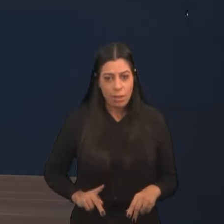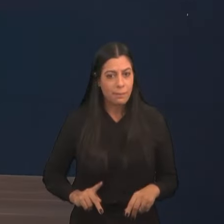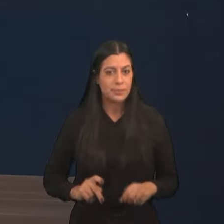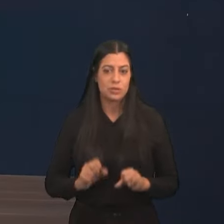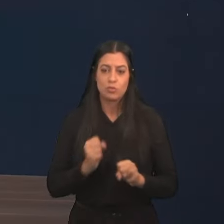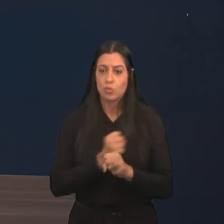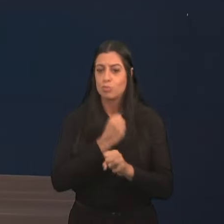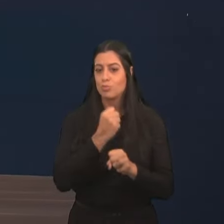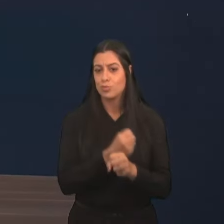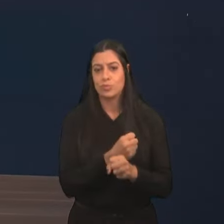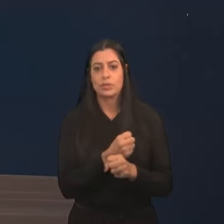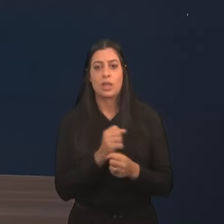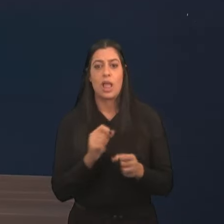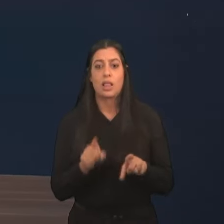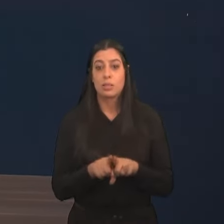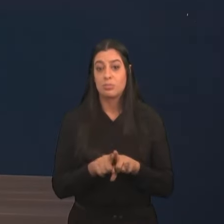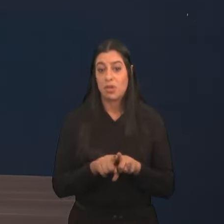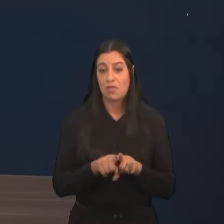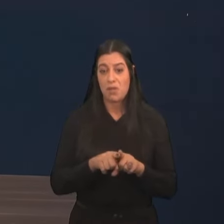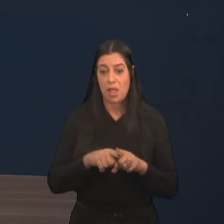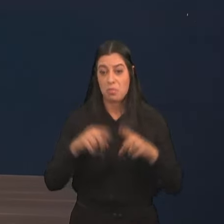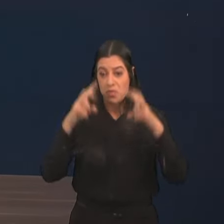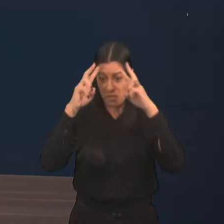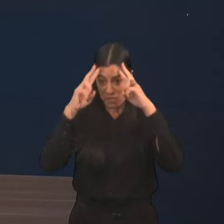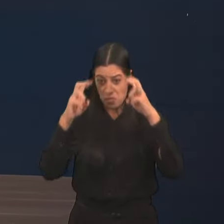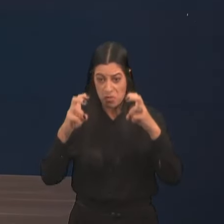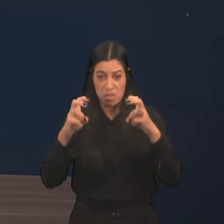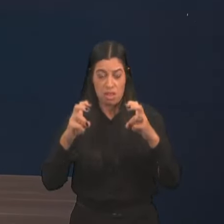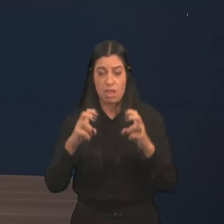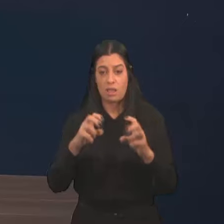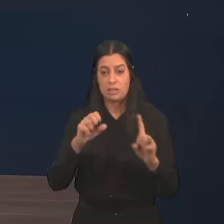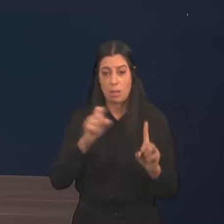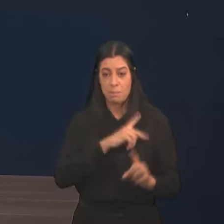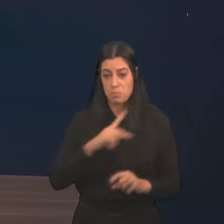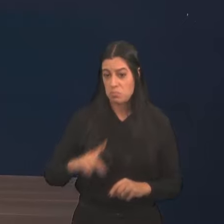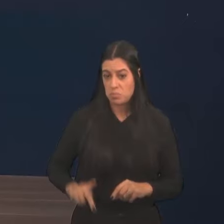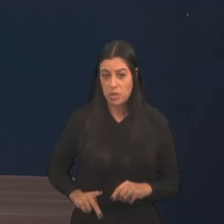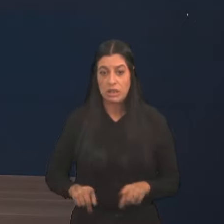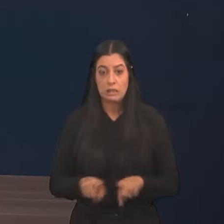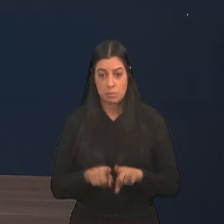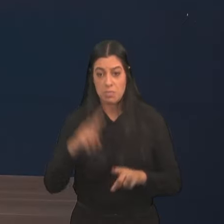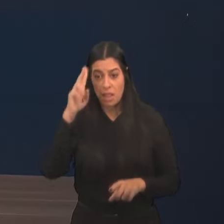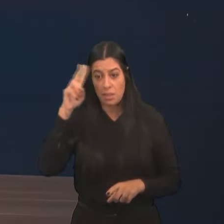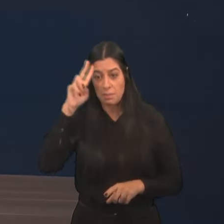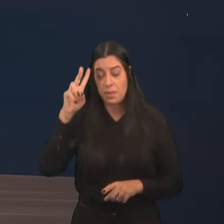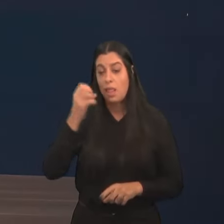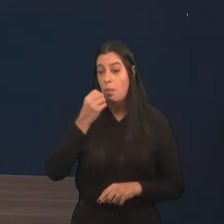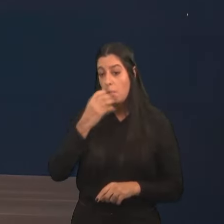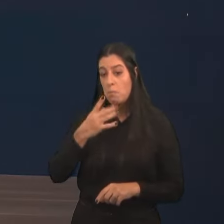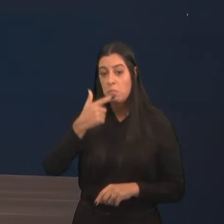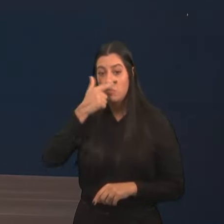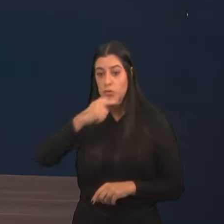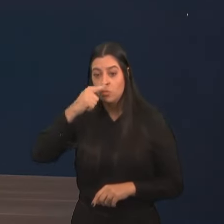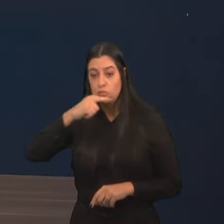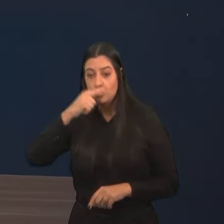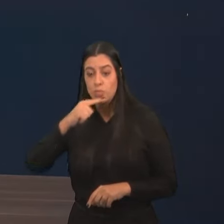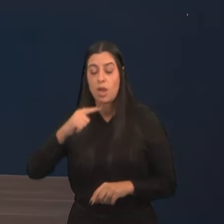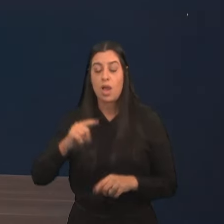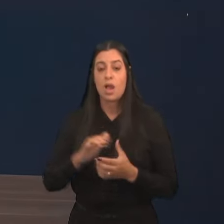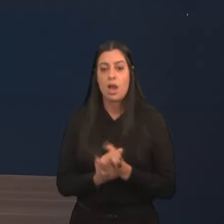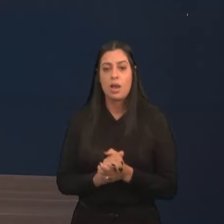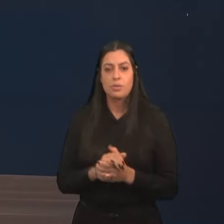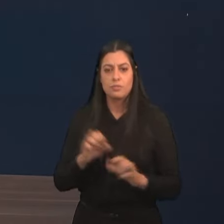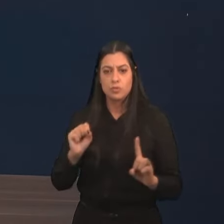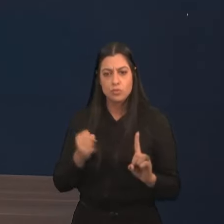construídas. Quando falamos da violência política, muito bem recordada por el ministro Gilmar, nós sabemos que é uma